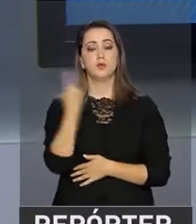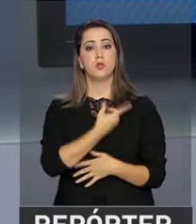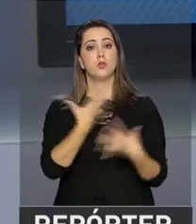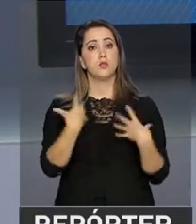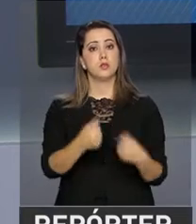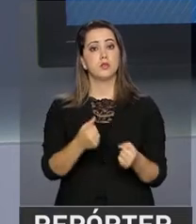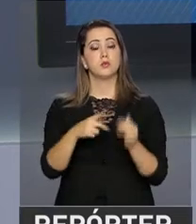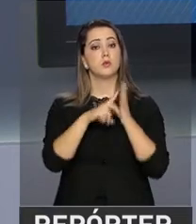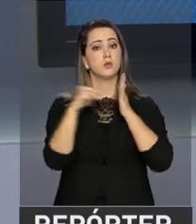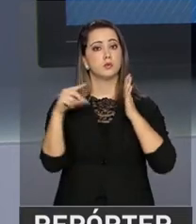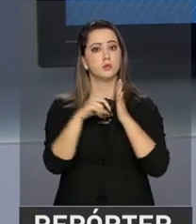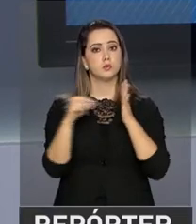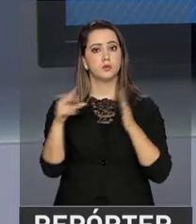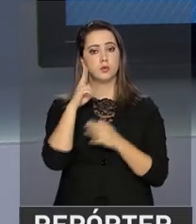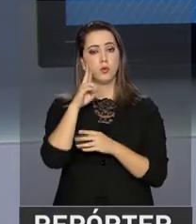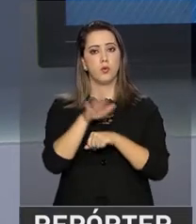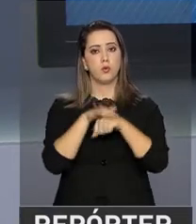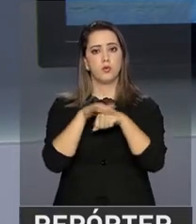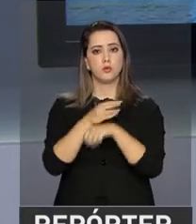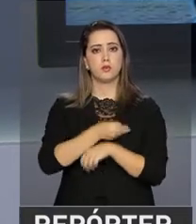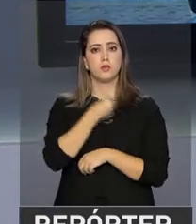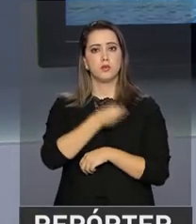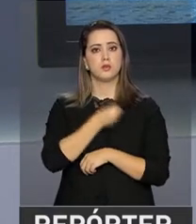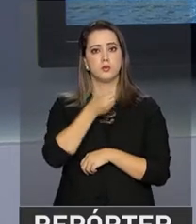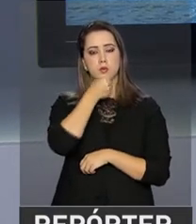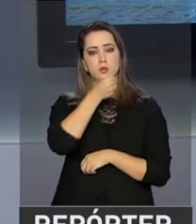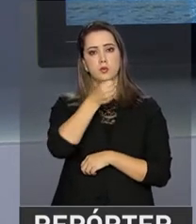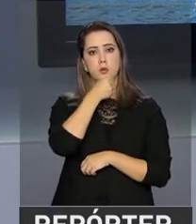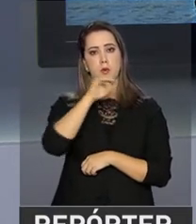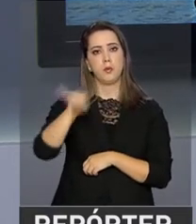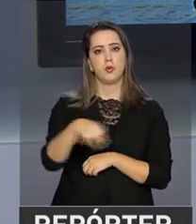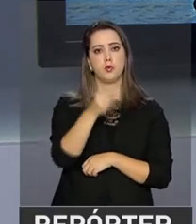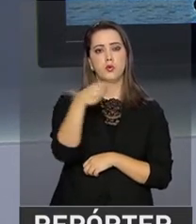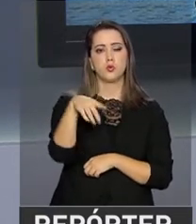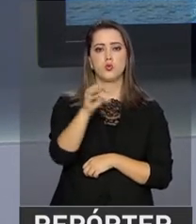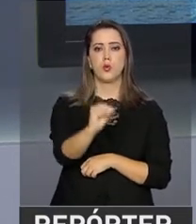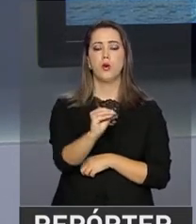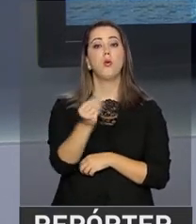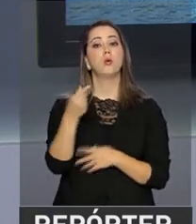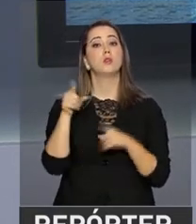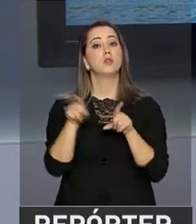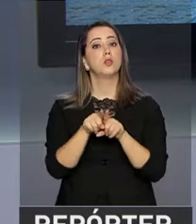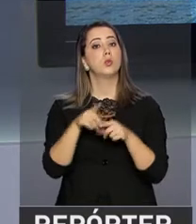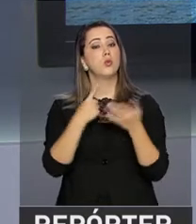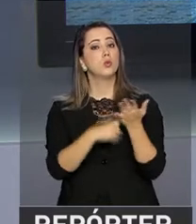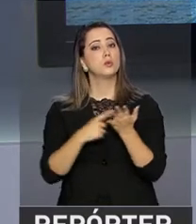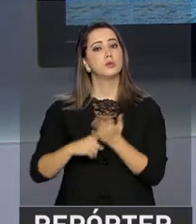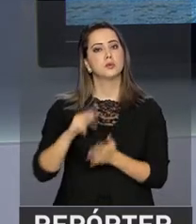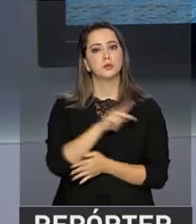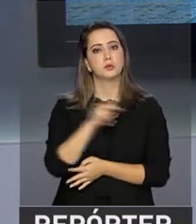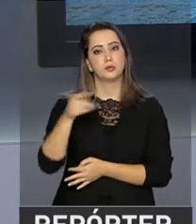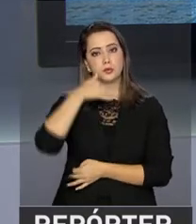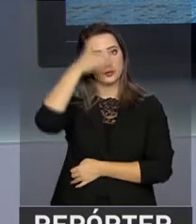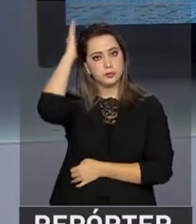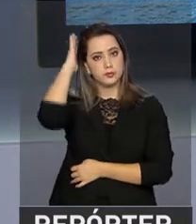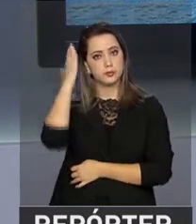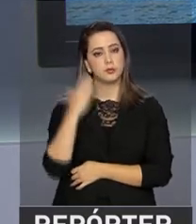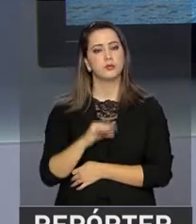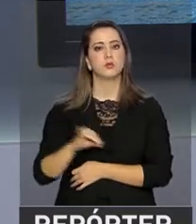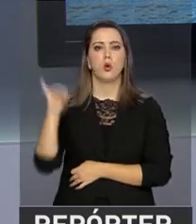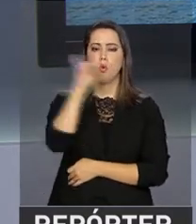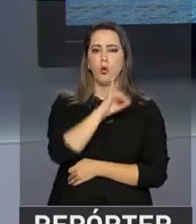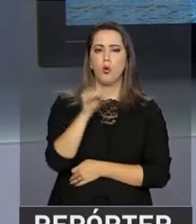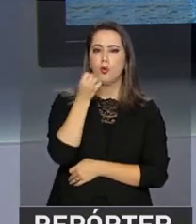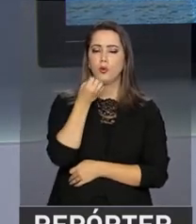direto ao palácio do planalto conversar ao vivo com o repórter joão pedro neto sobre a agenda do presidente michel temer